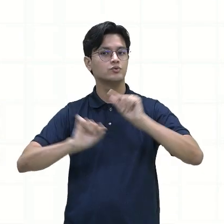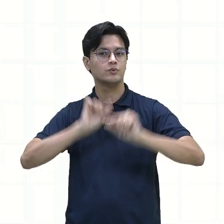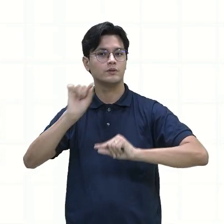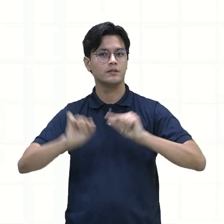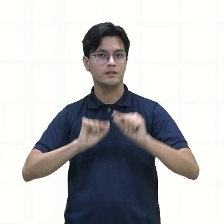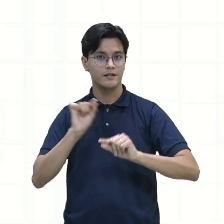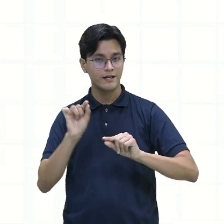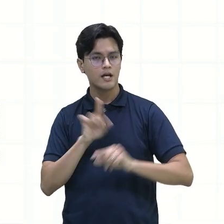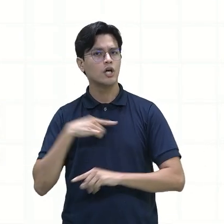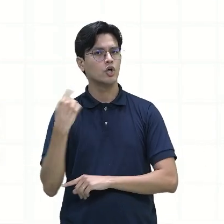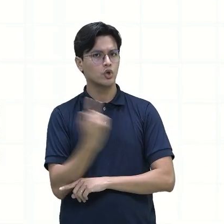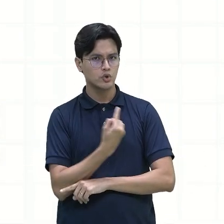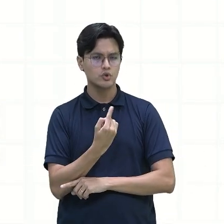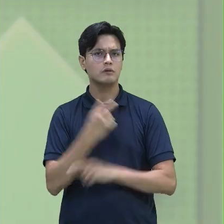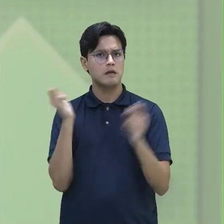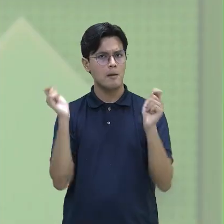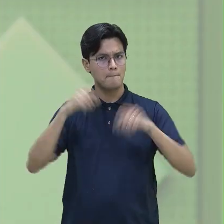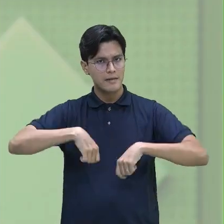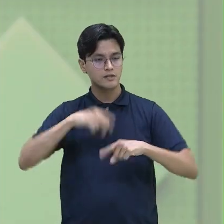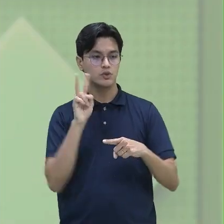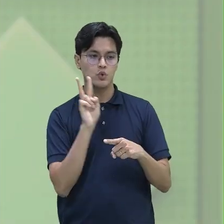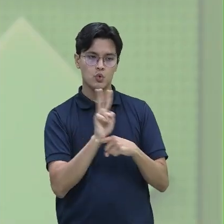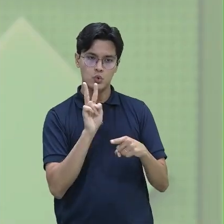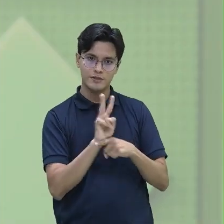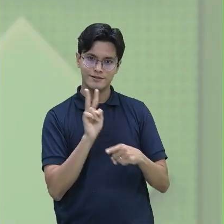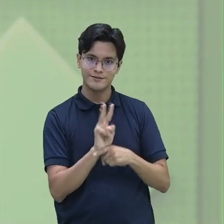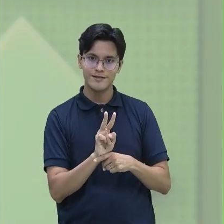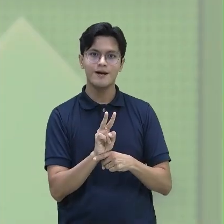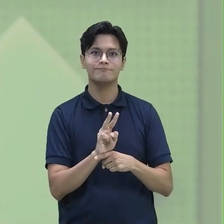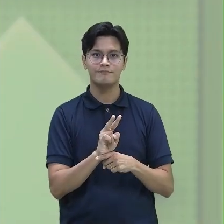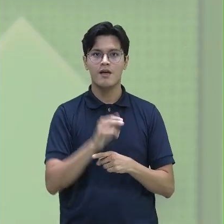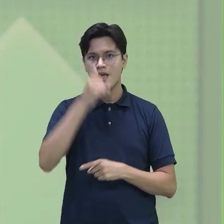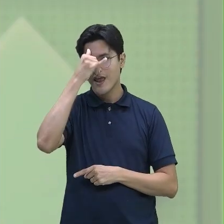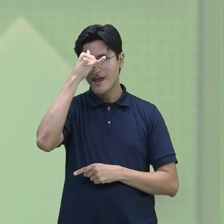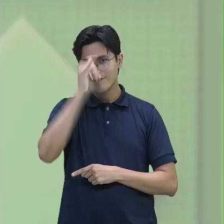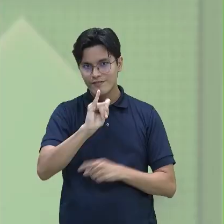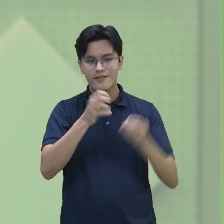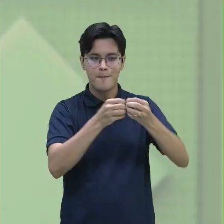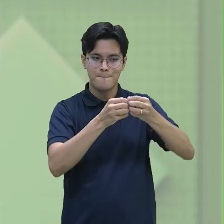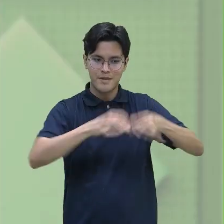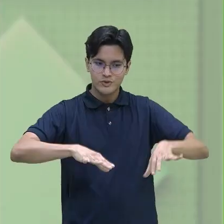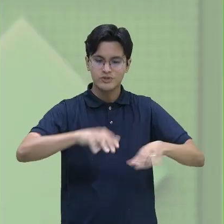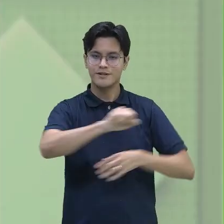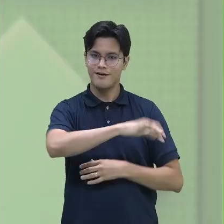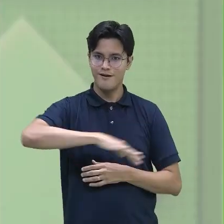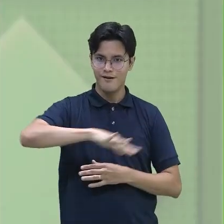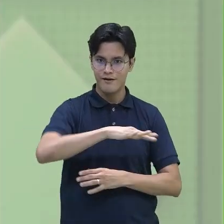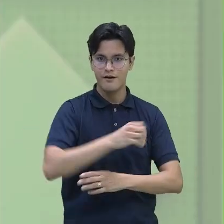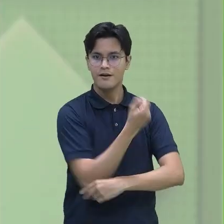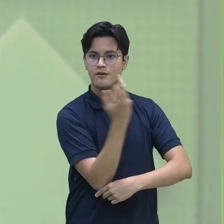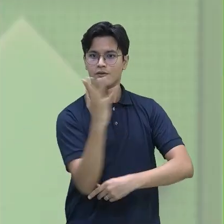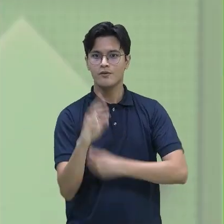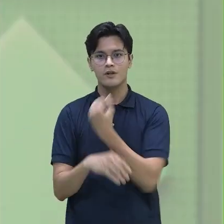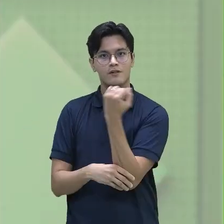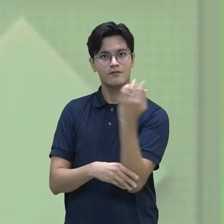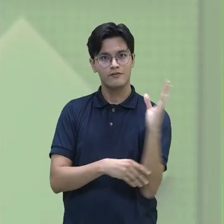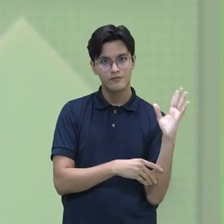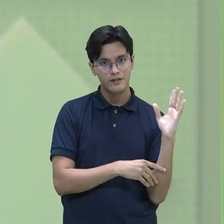a gente consiga preservar. É importante que a gente consiga manter esses ambientes, né, o mais